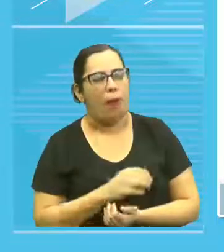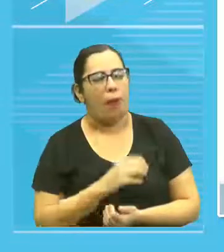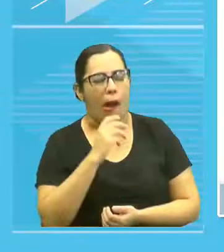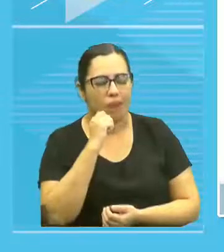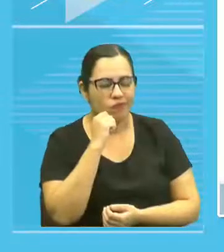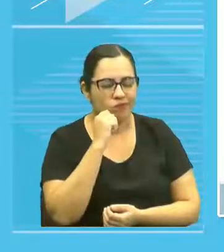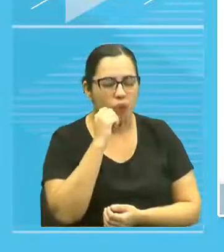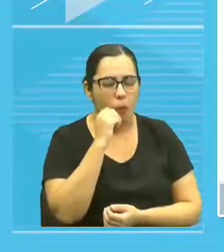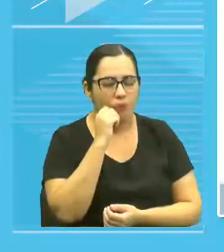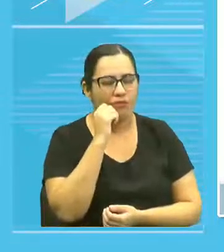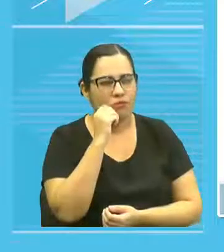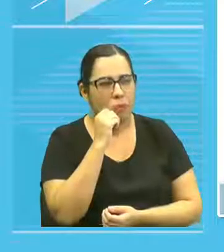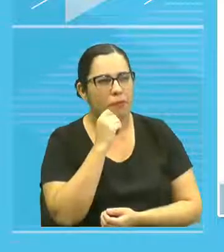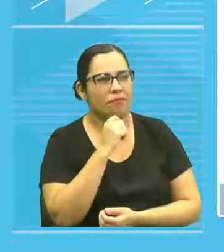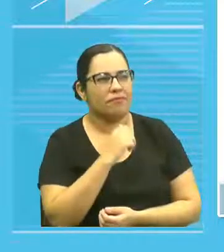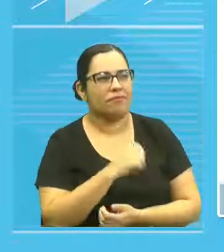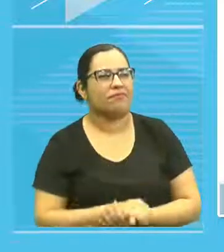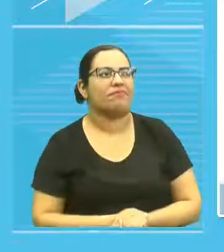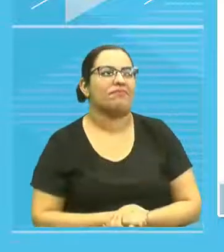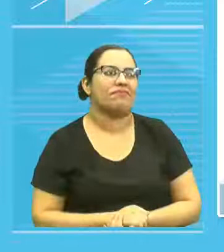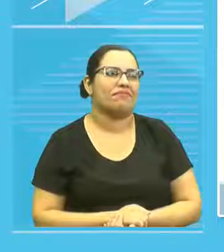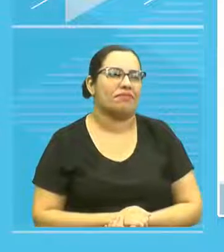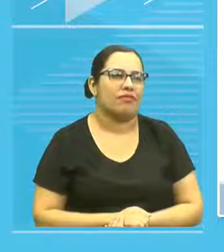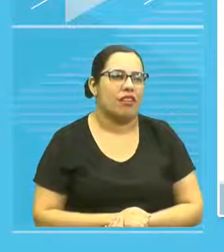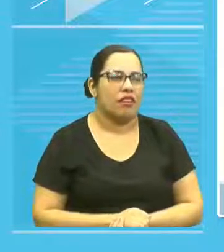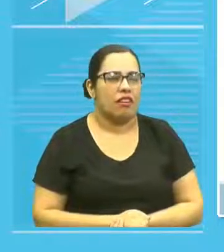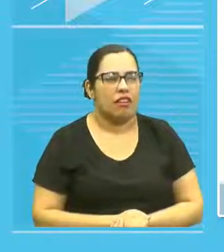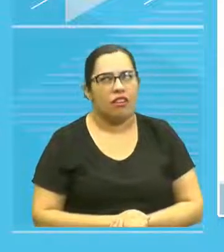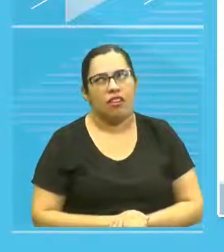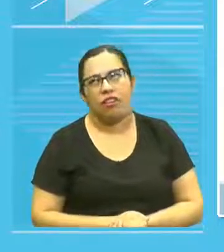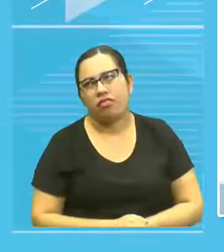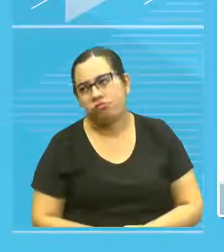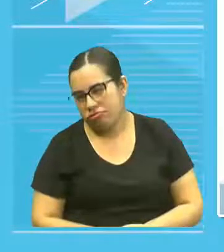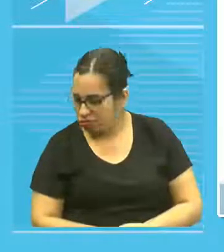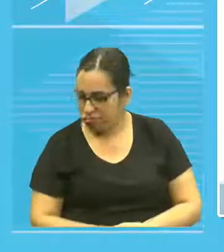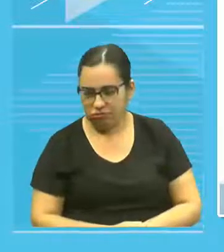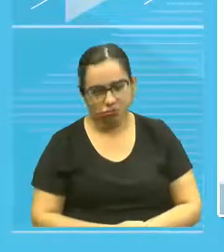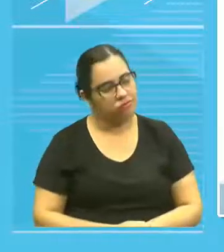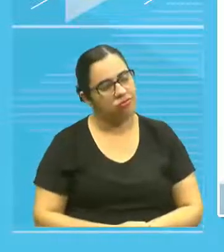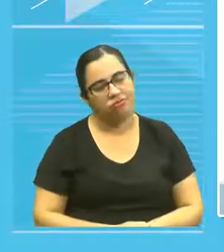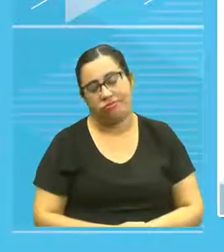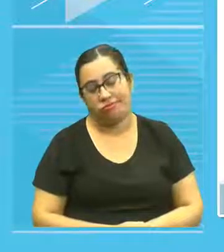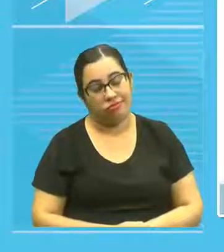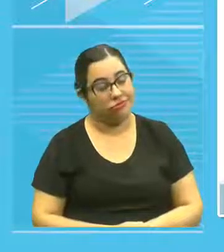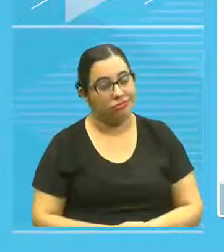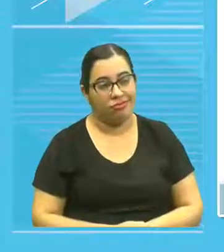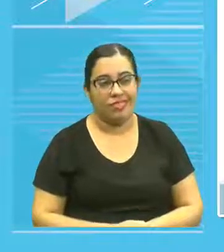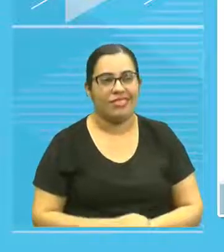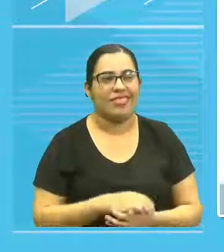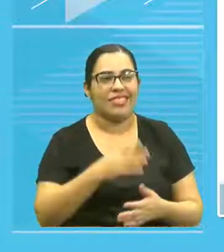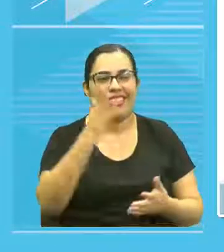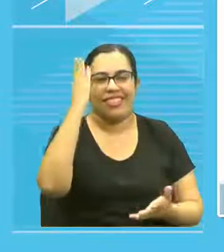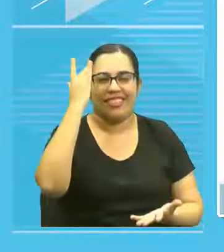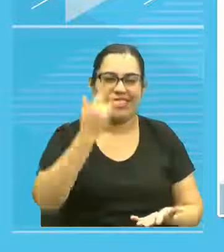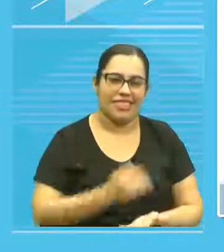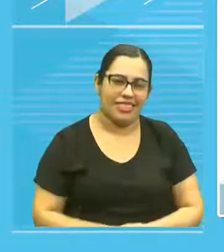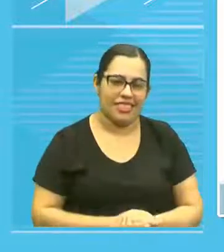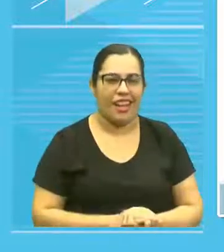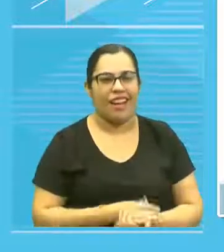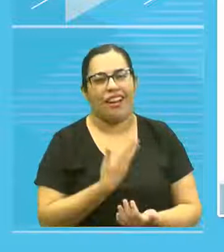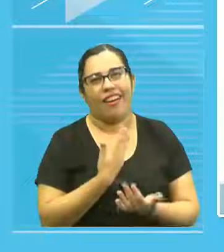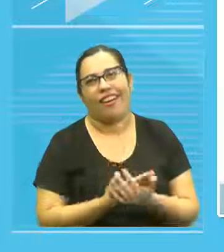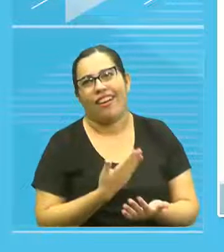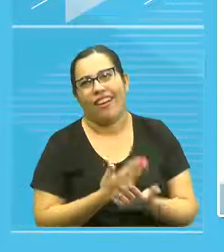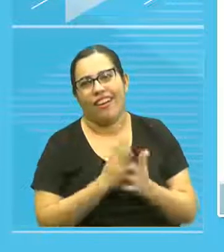mordida a fissão que expressa tédio aff essa hora aí a Gabriel gás aula não